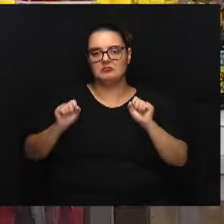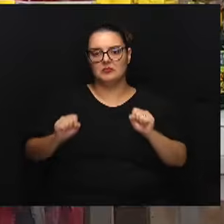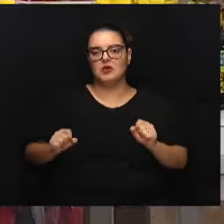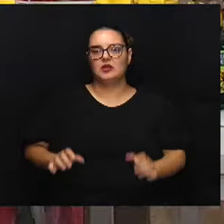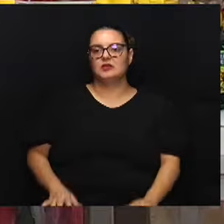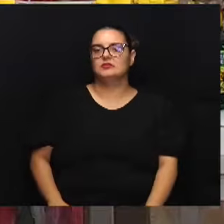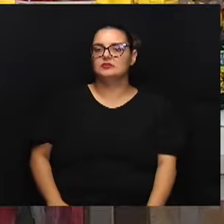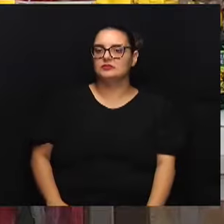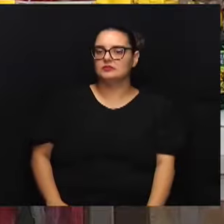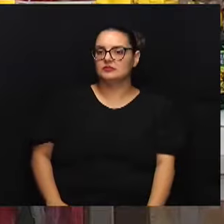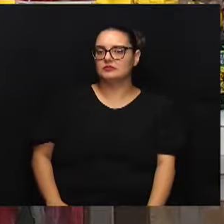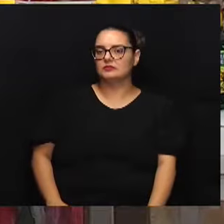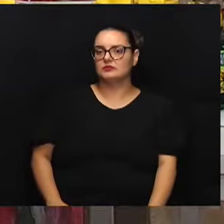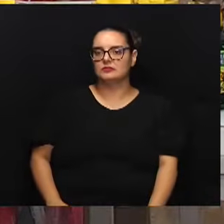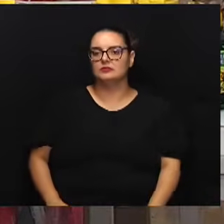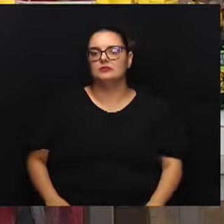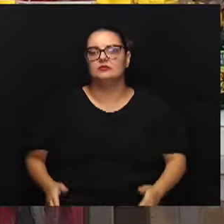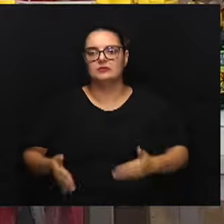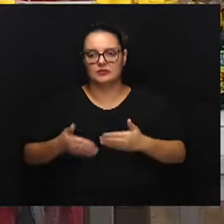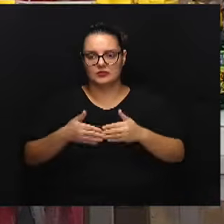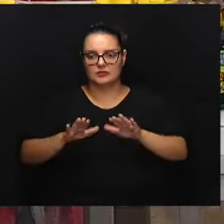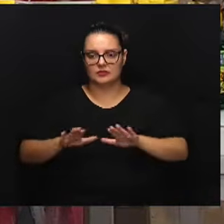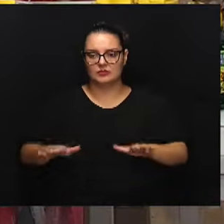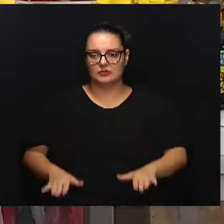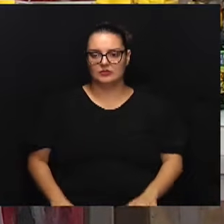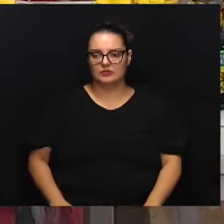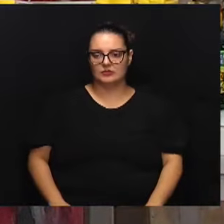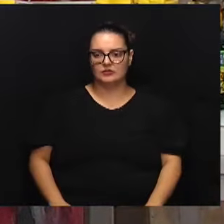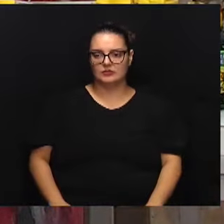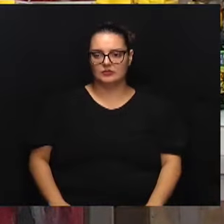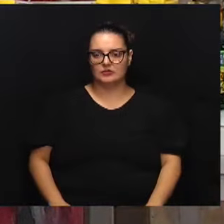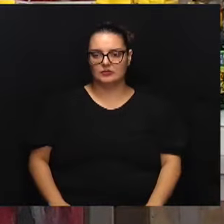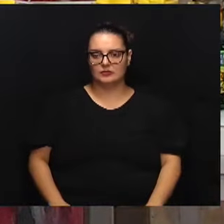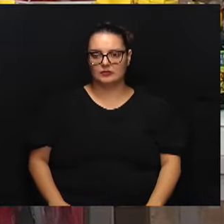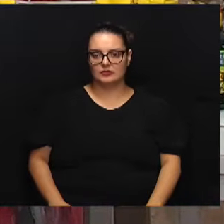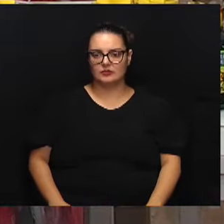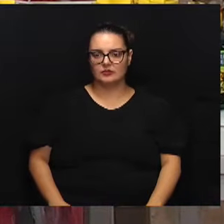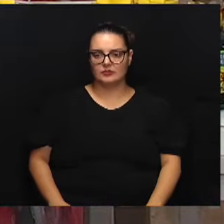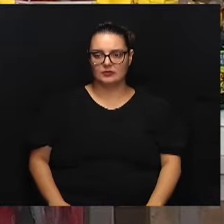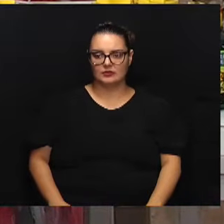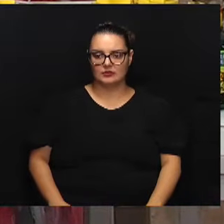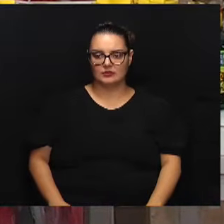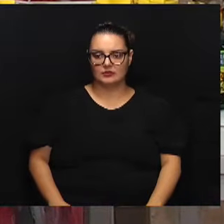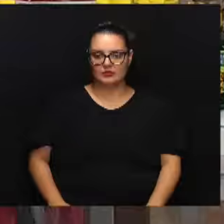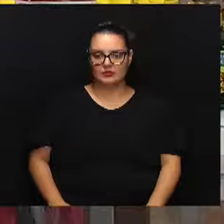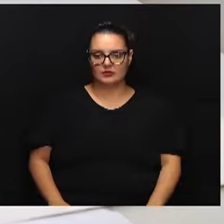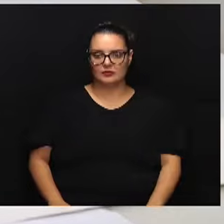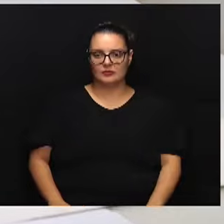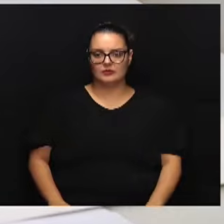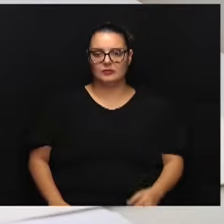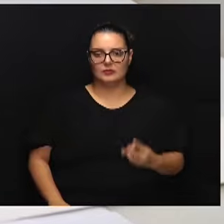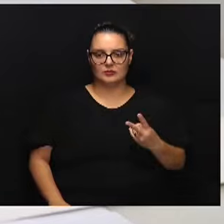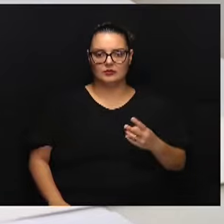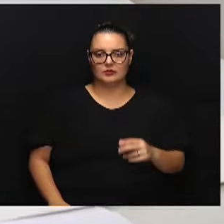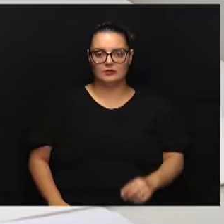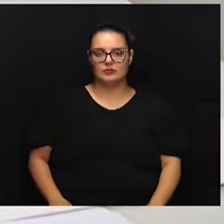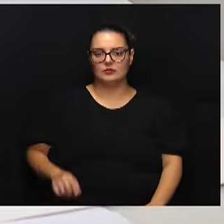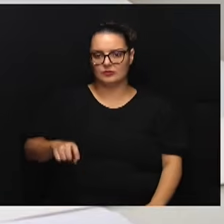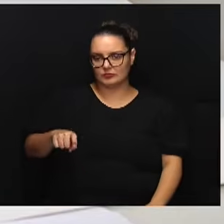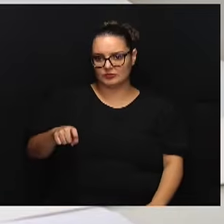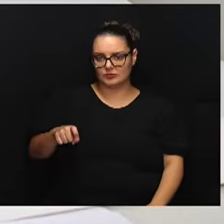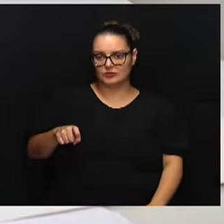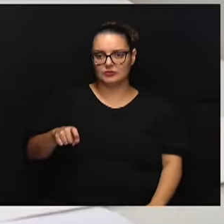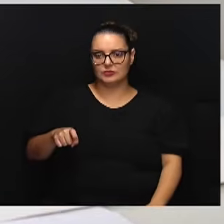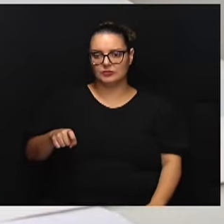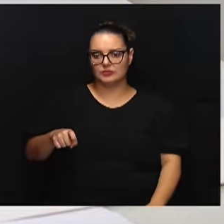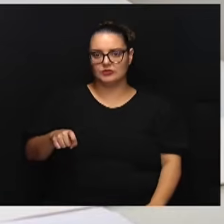ó. Fechou. Ó, e para fechar o desenho, aqui a gente vai fazer mais 2 pontos. Ponto X, ponto